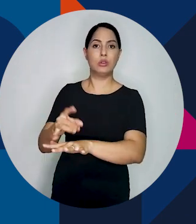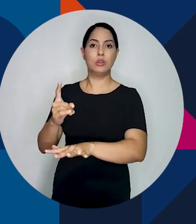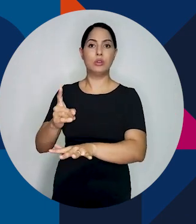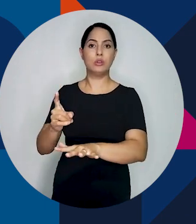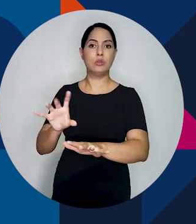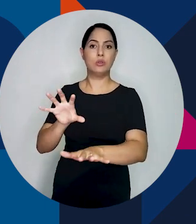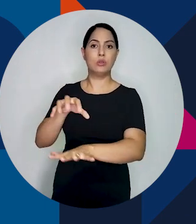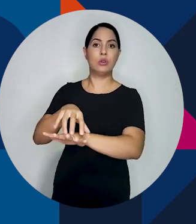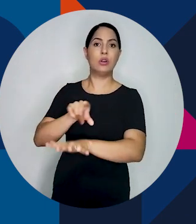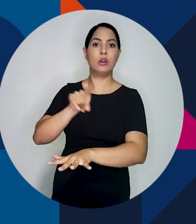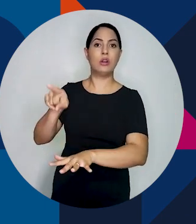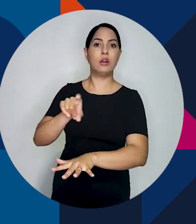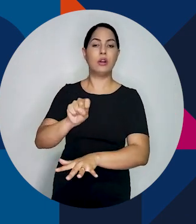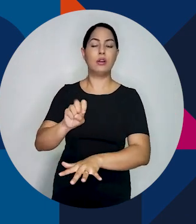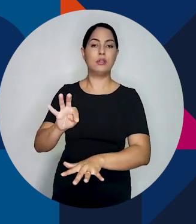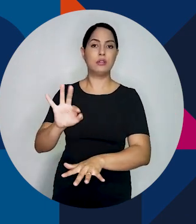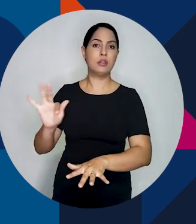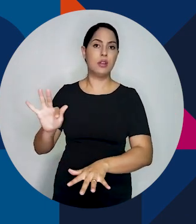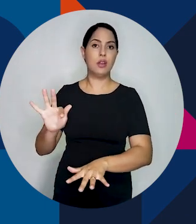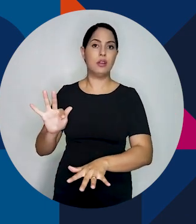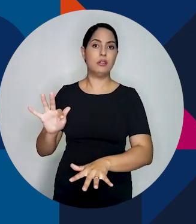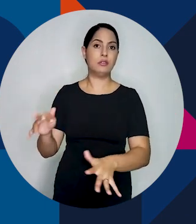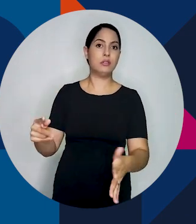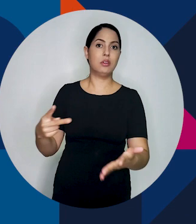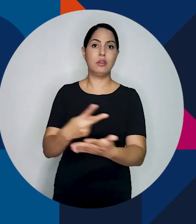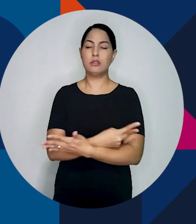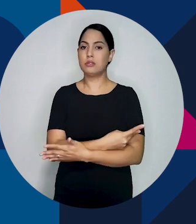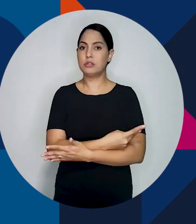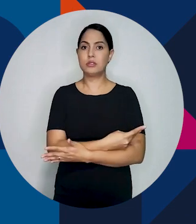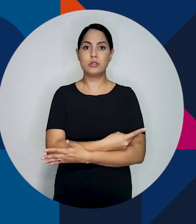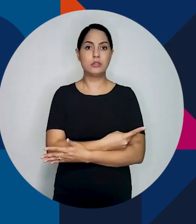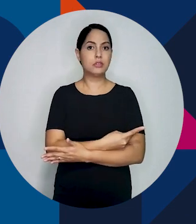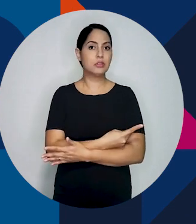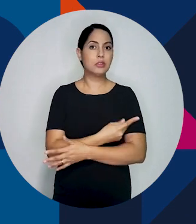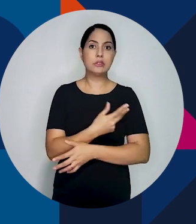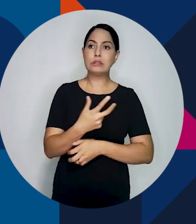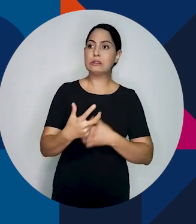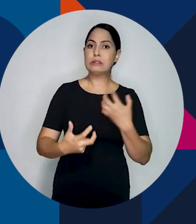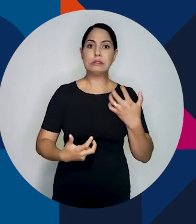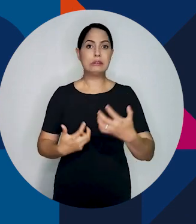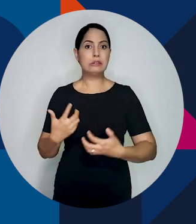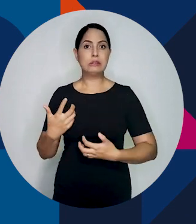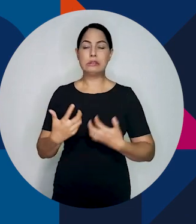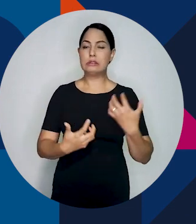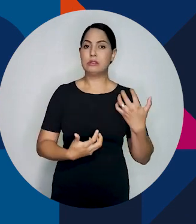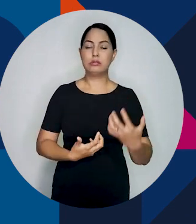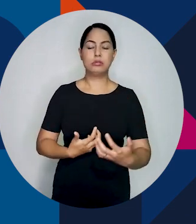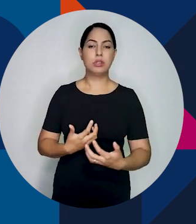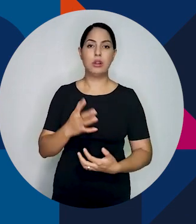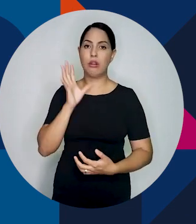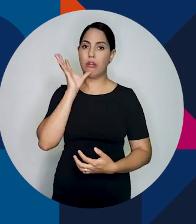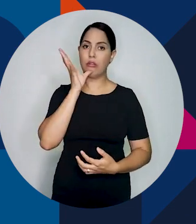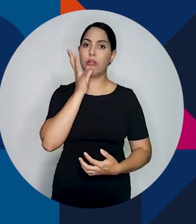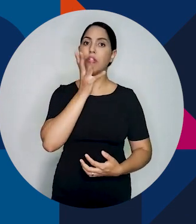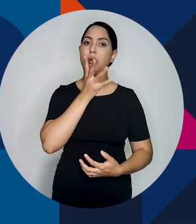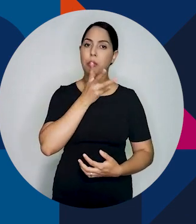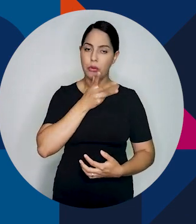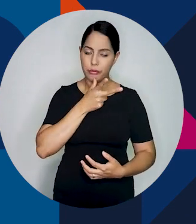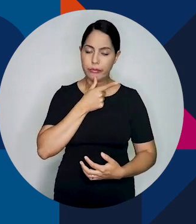tudo em um gabinete só, em uma pessoa só, em uma equipe só lá do Supremo Tribunal Federal. Então, isso gerou uma série de